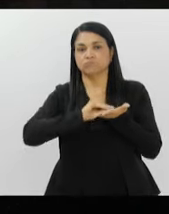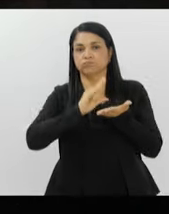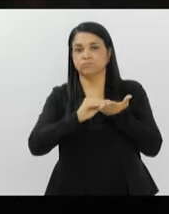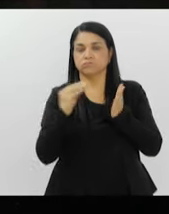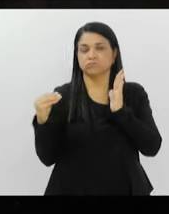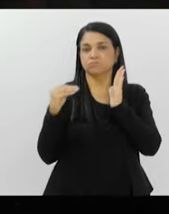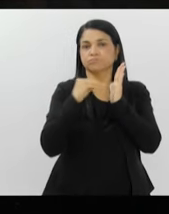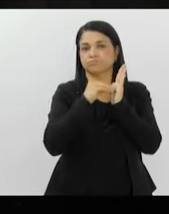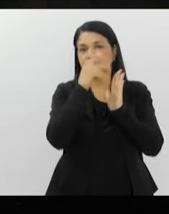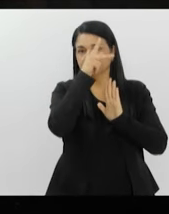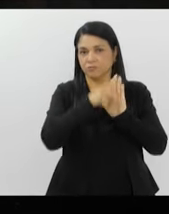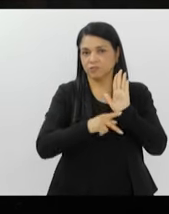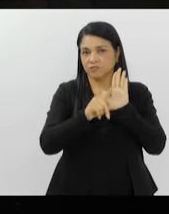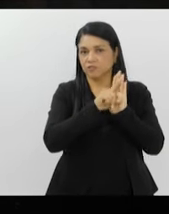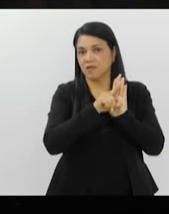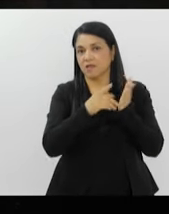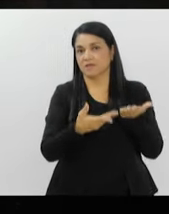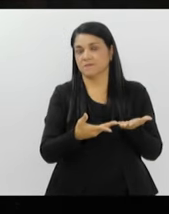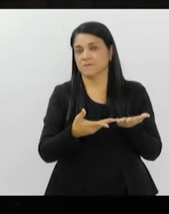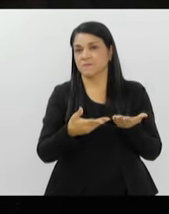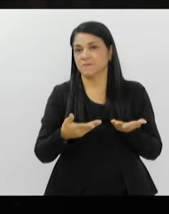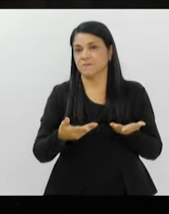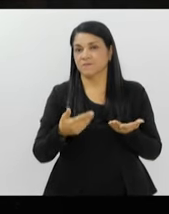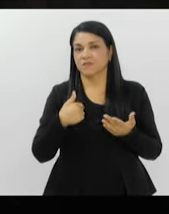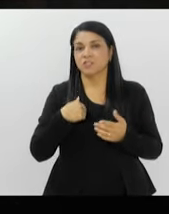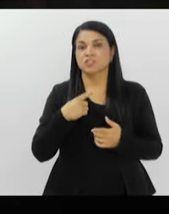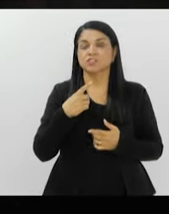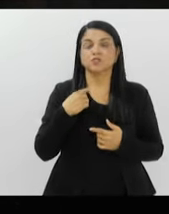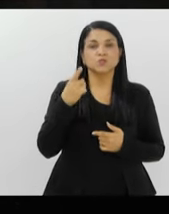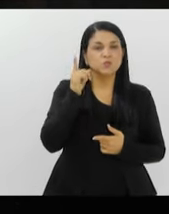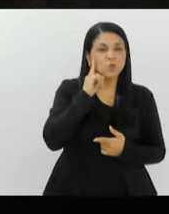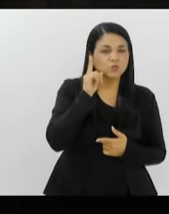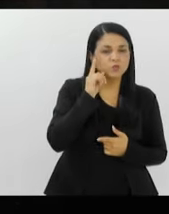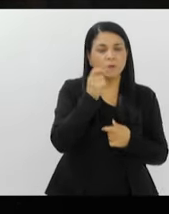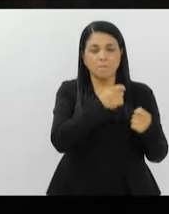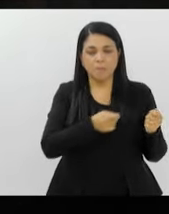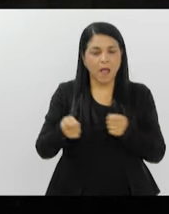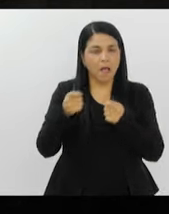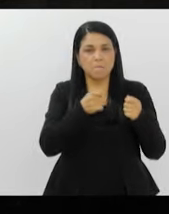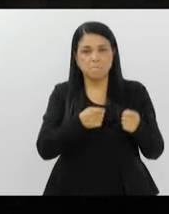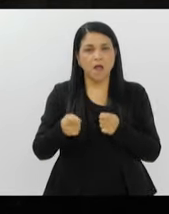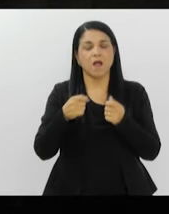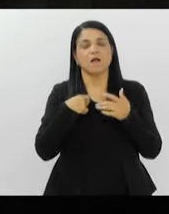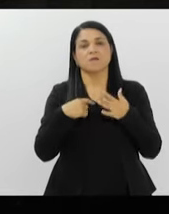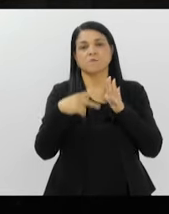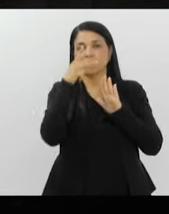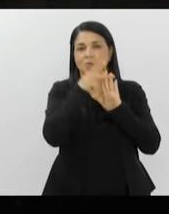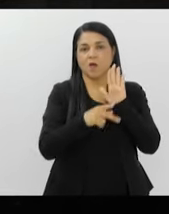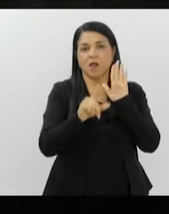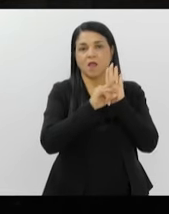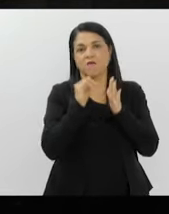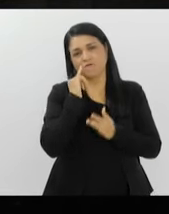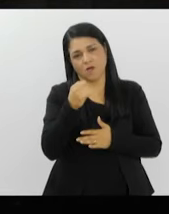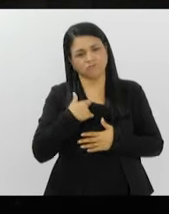seriados de assim de eu série deles e não vou repetir hoje não vou